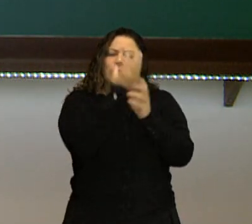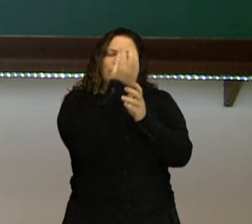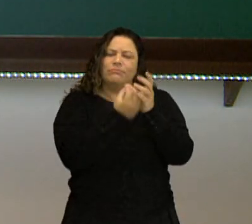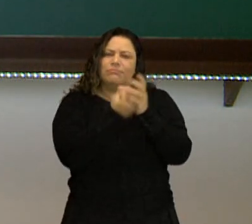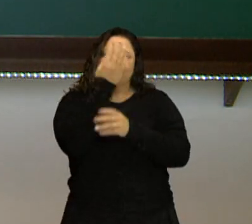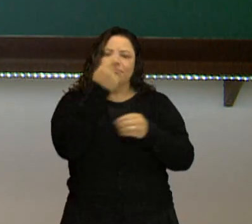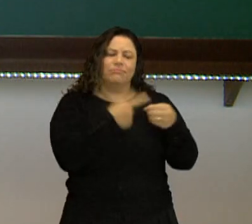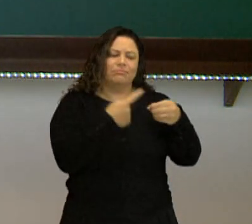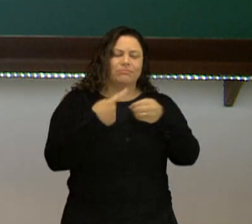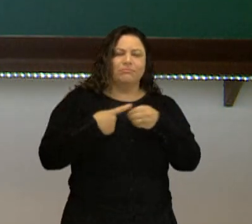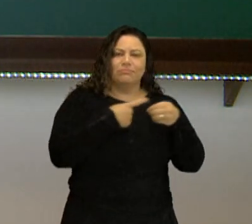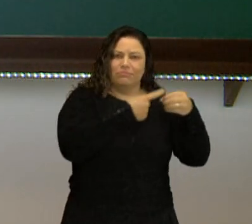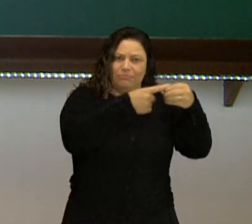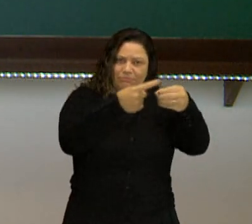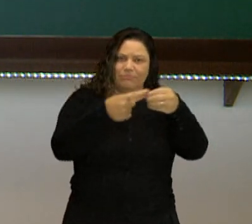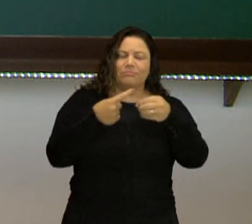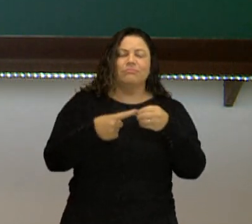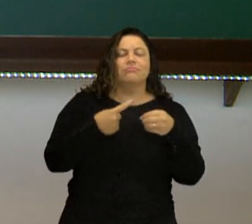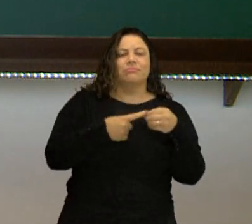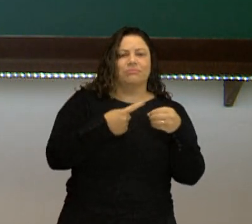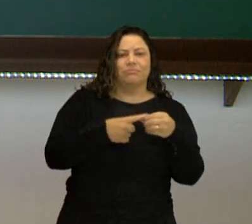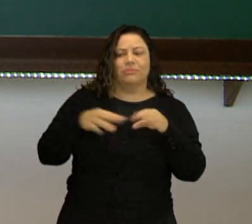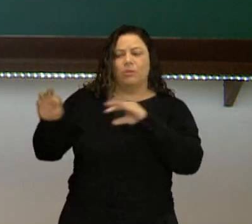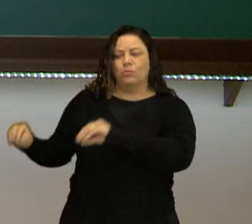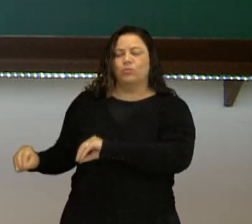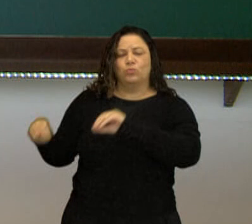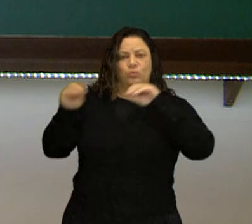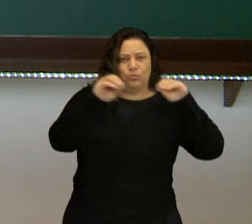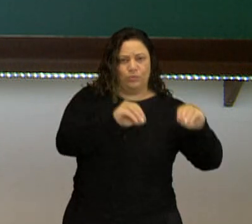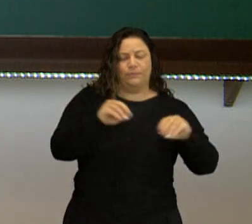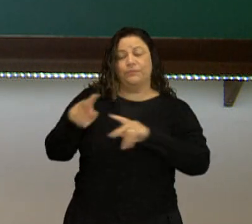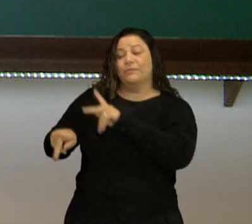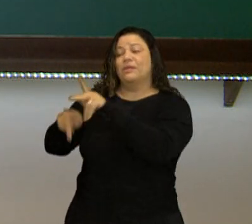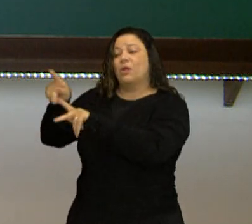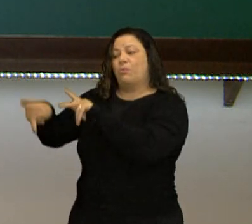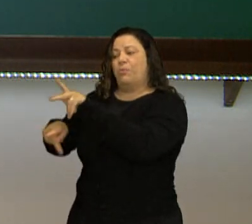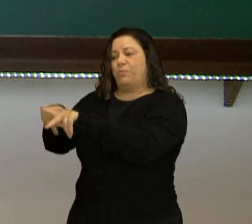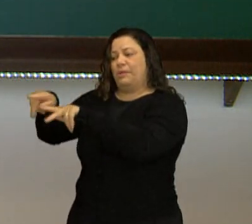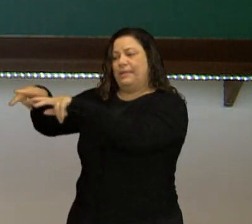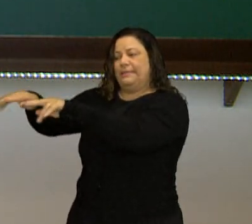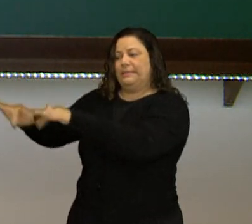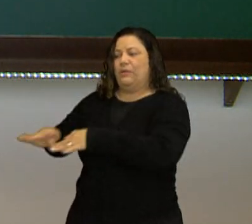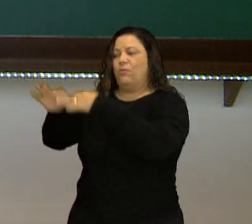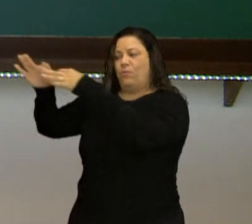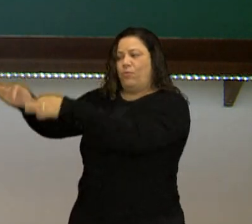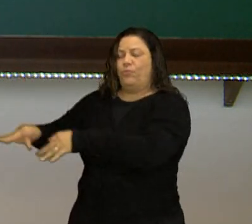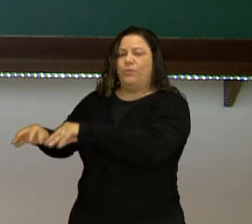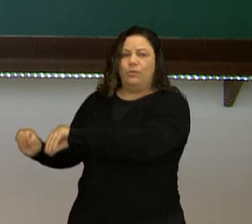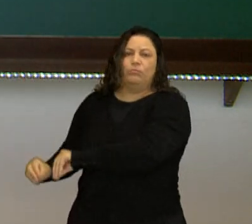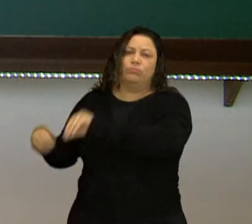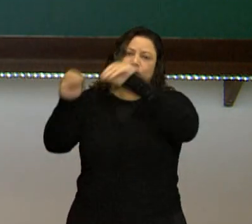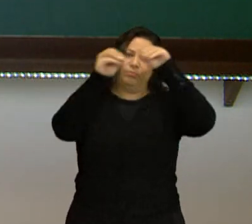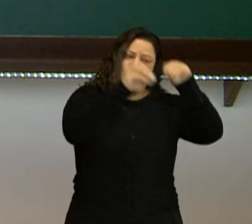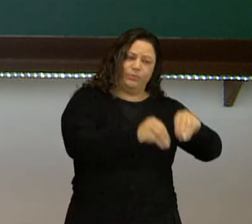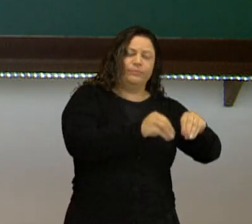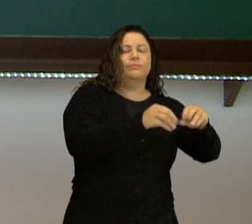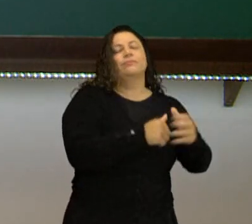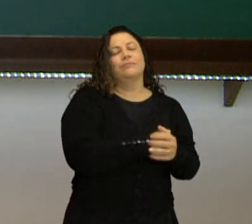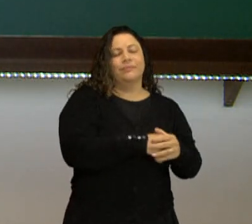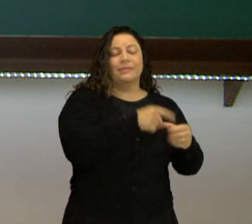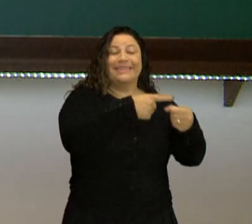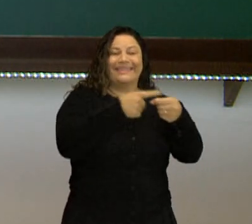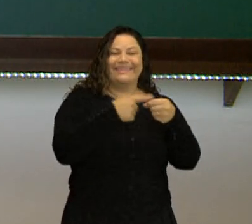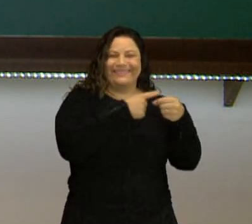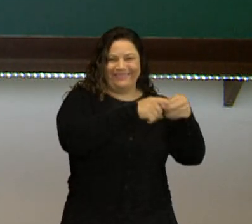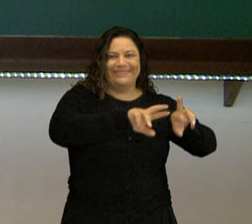das cidades, aí com esse êxodo rural. Então essa população saindo do feudo, indo morar no burgo, indo morar nas cidades, e